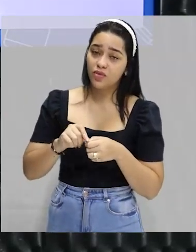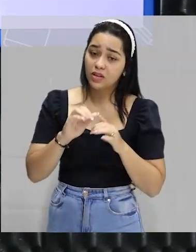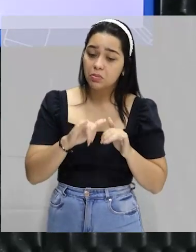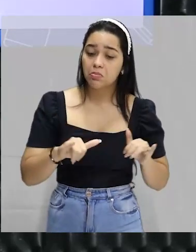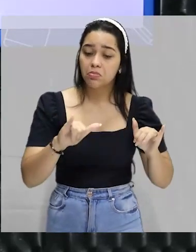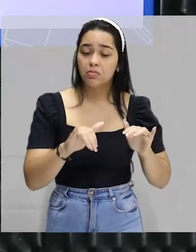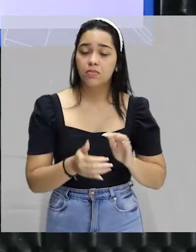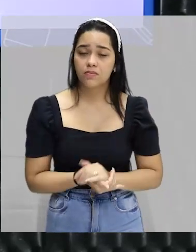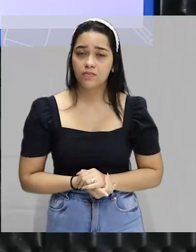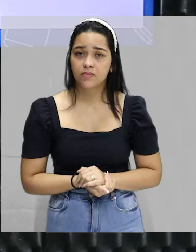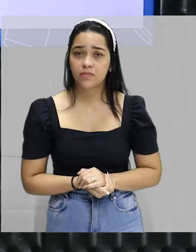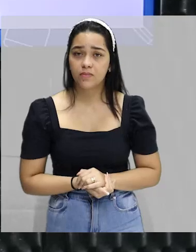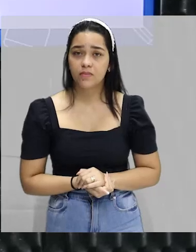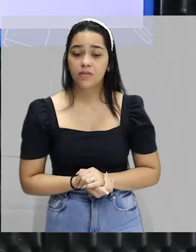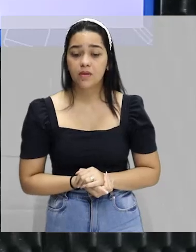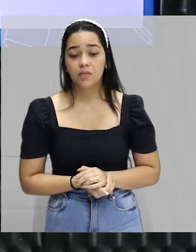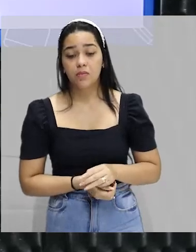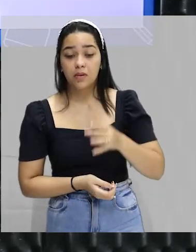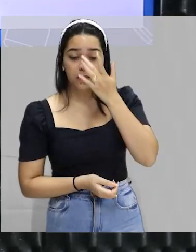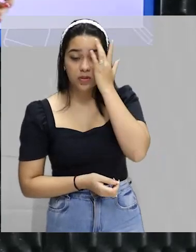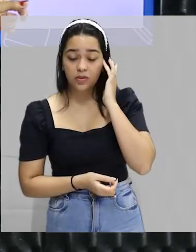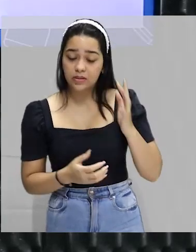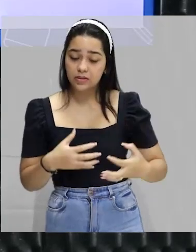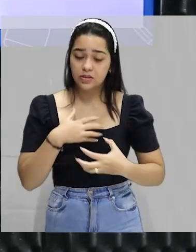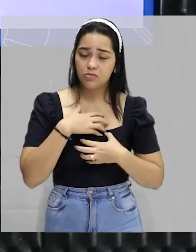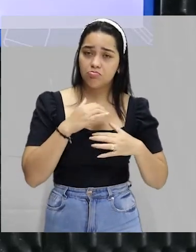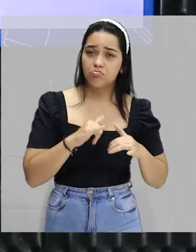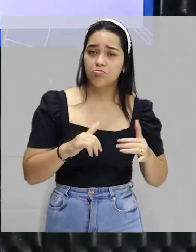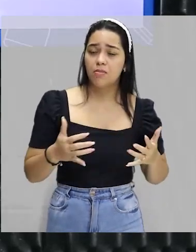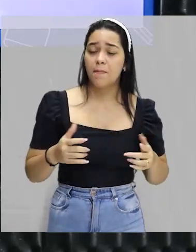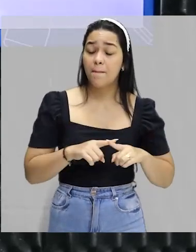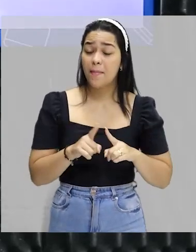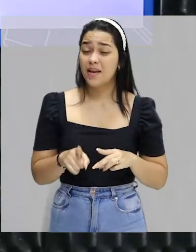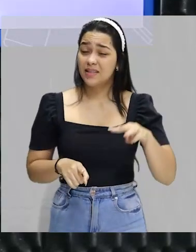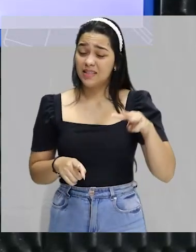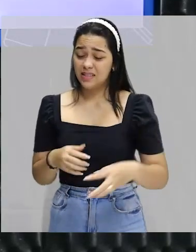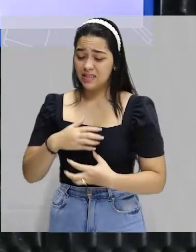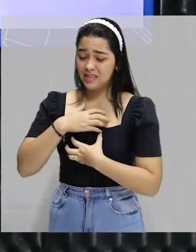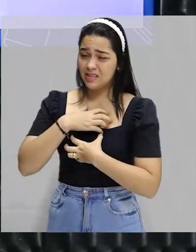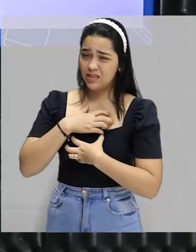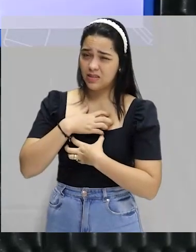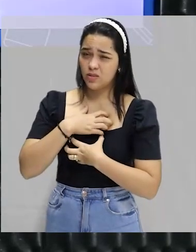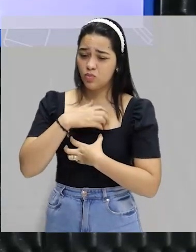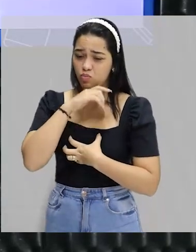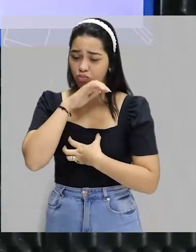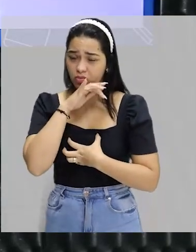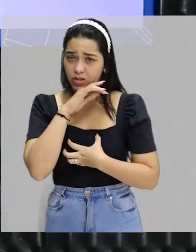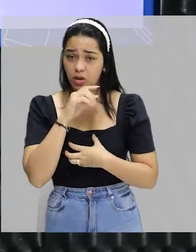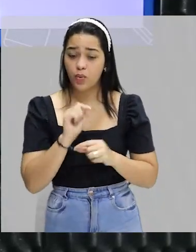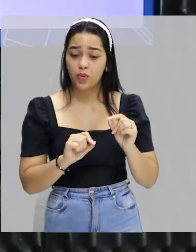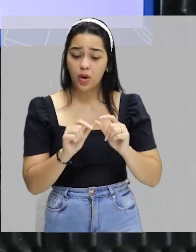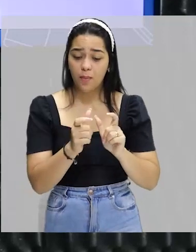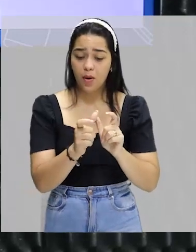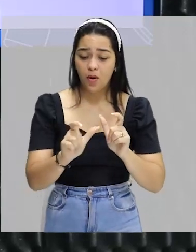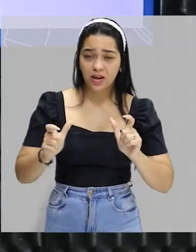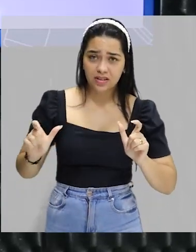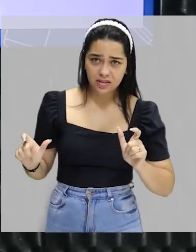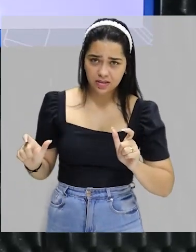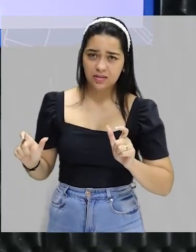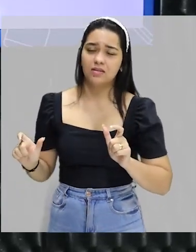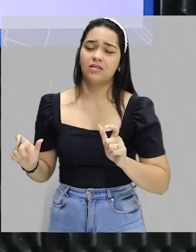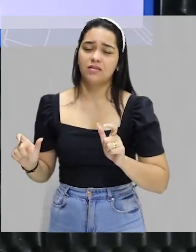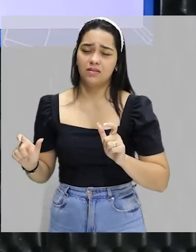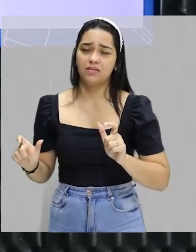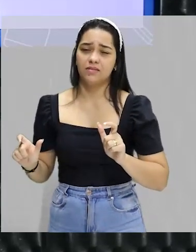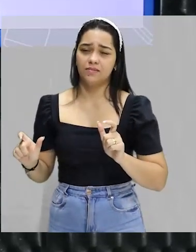denúncia. A denúncia foi feita por quem se sentiu lesado. Só que quem se sentiu lesado é uma